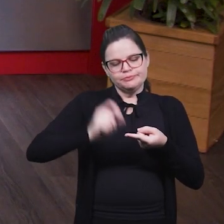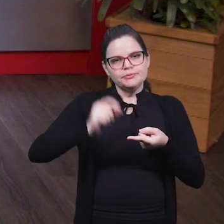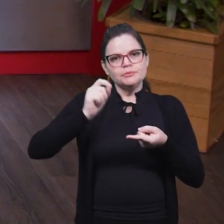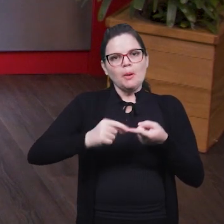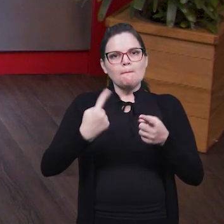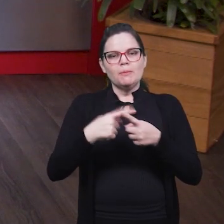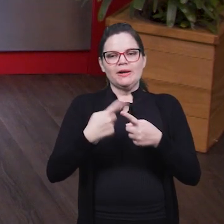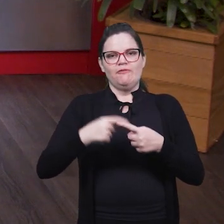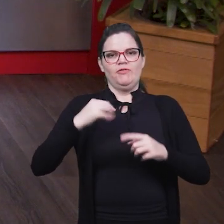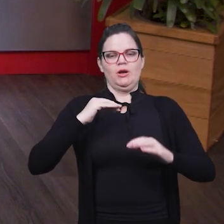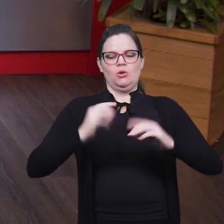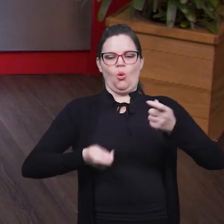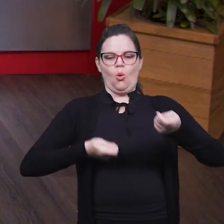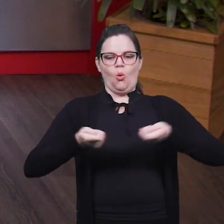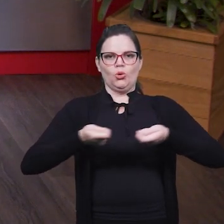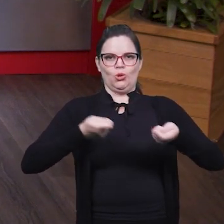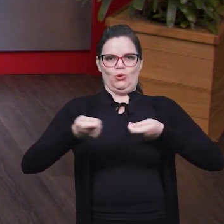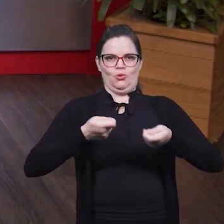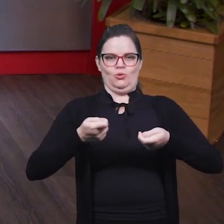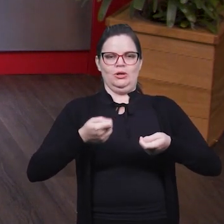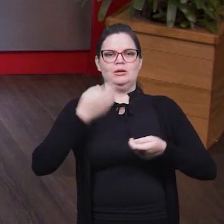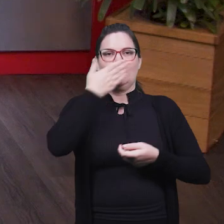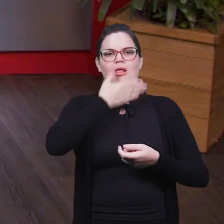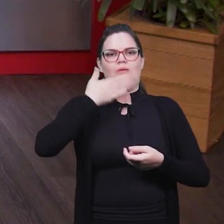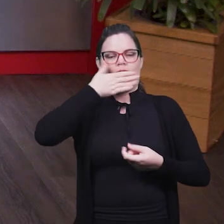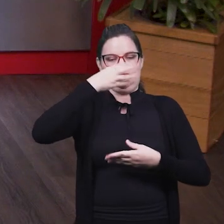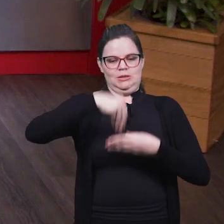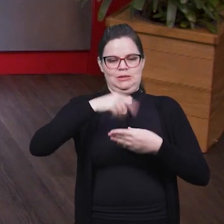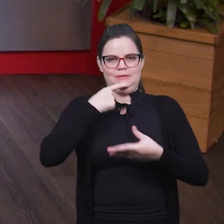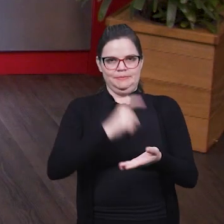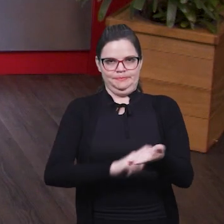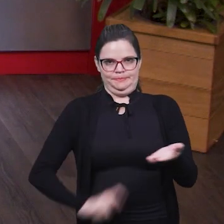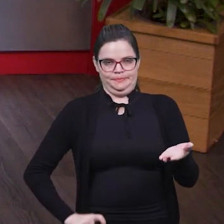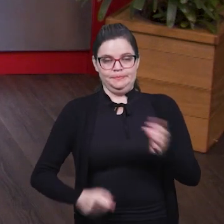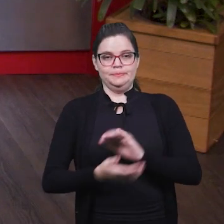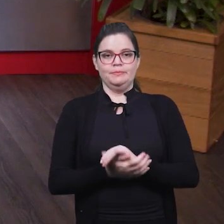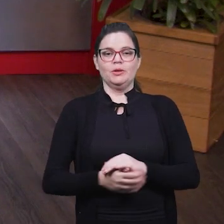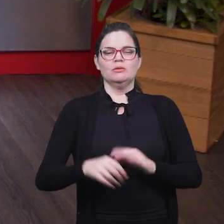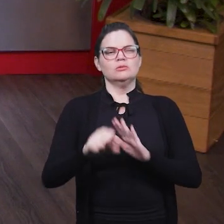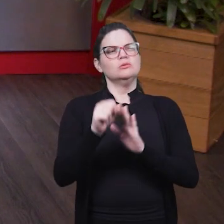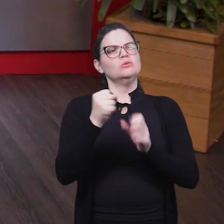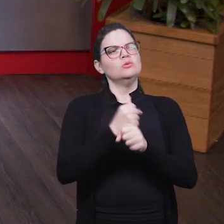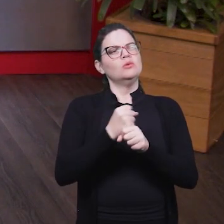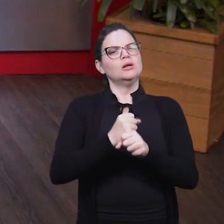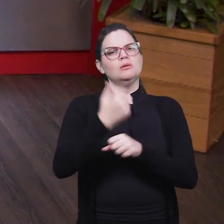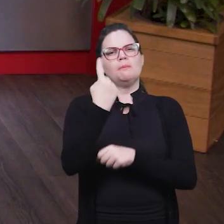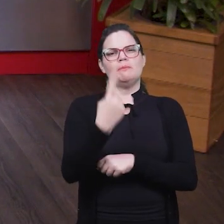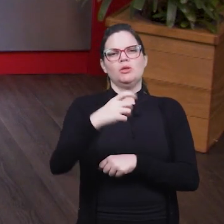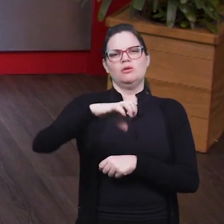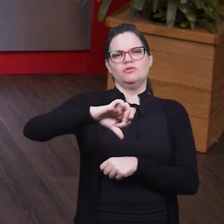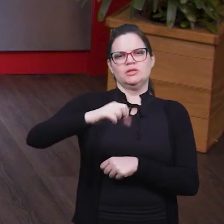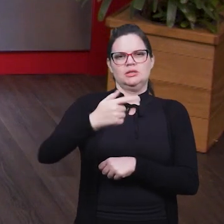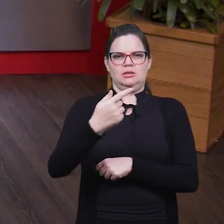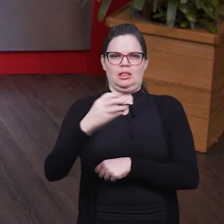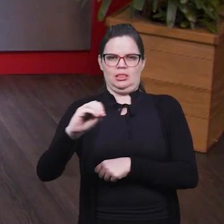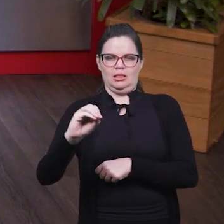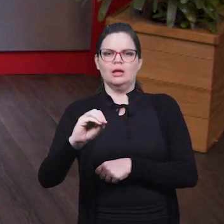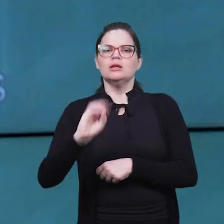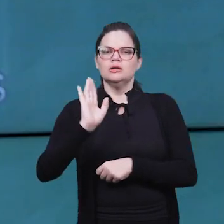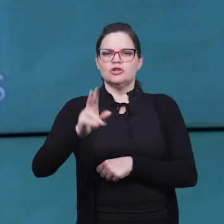diariamente. Este método, desde a década de 1970, e é também chamado glicemia de ponta de